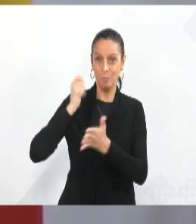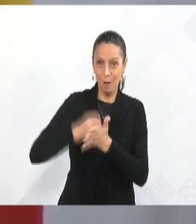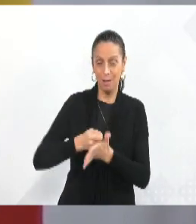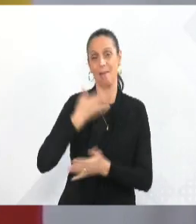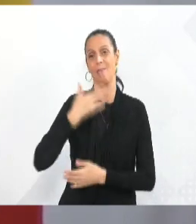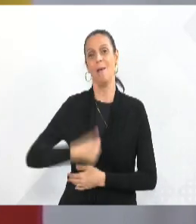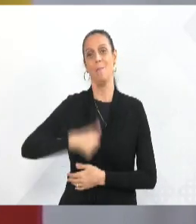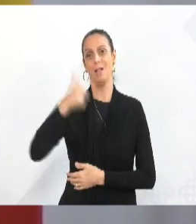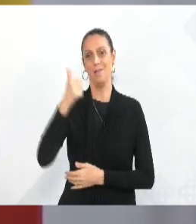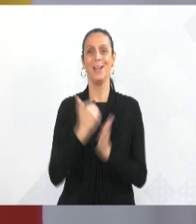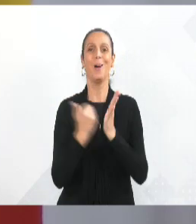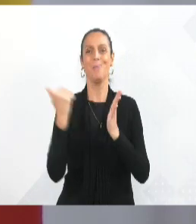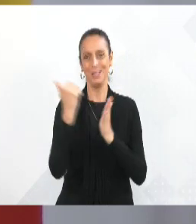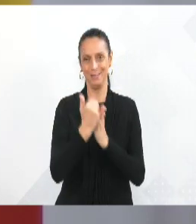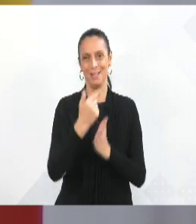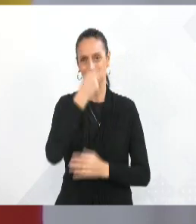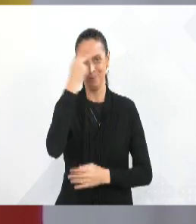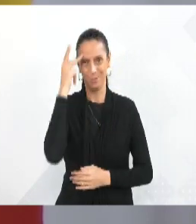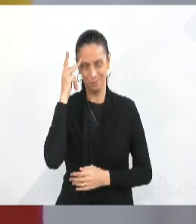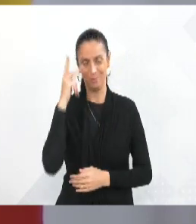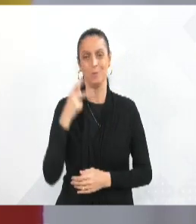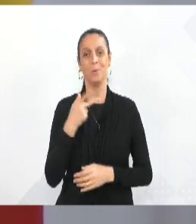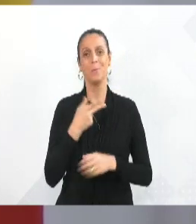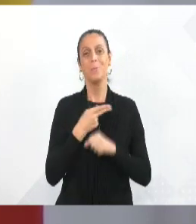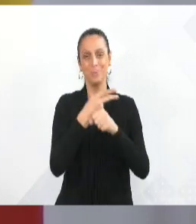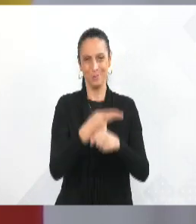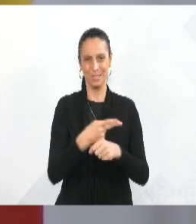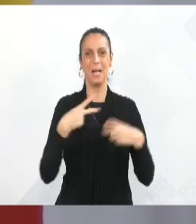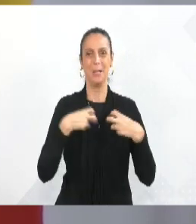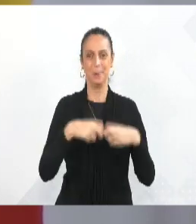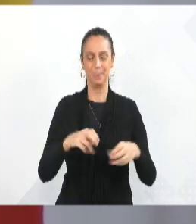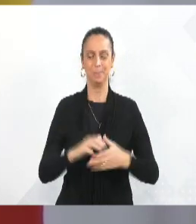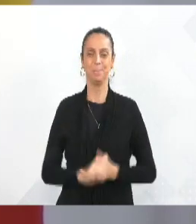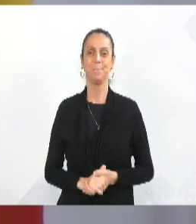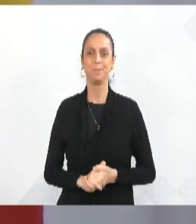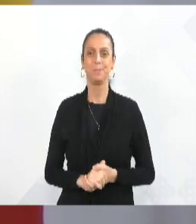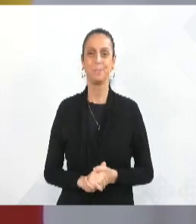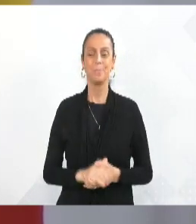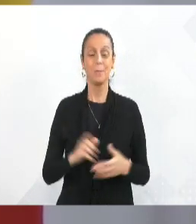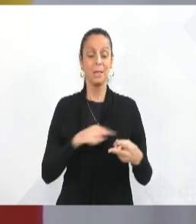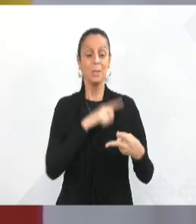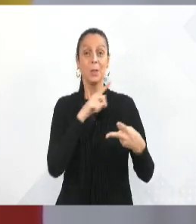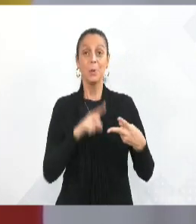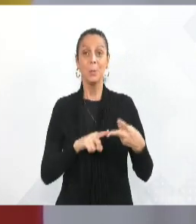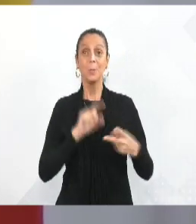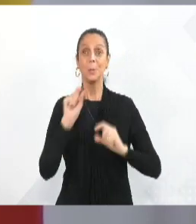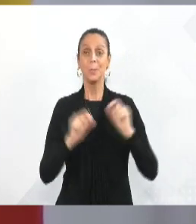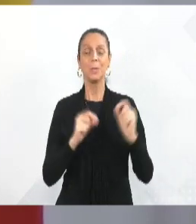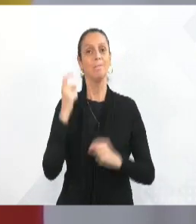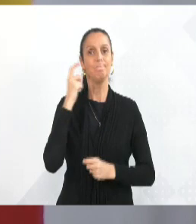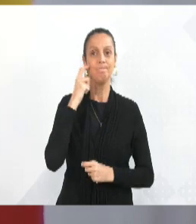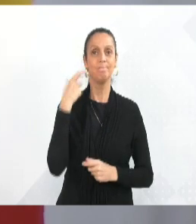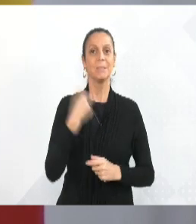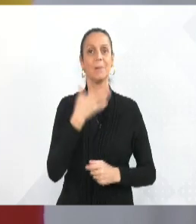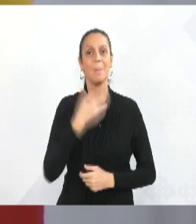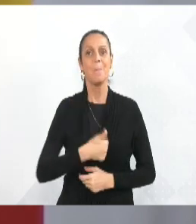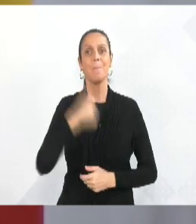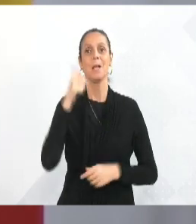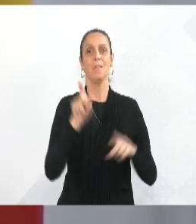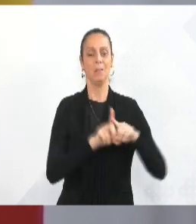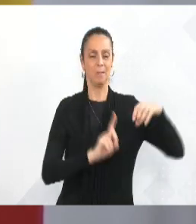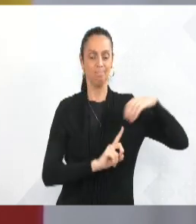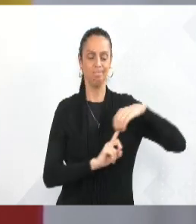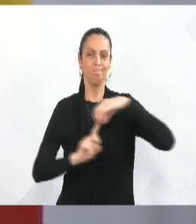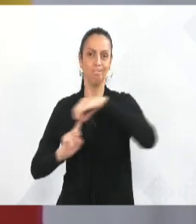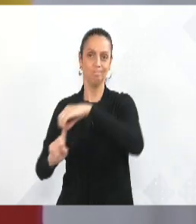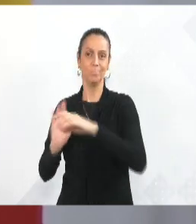muito relevante que eu também pontuo seria a reativação e ampliação das estações de pré-embarque. Na verdade, um investimento milionário